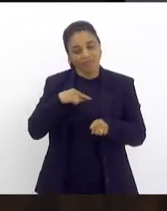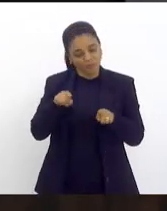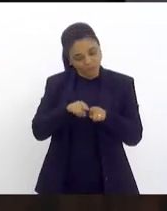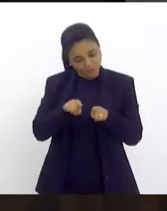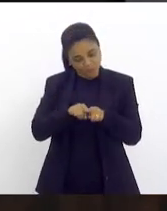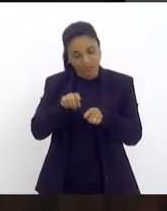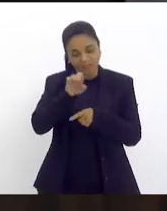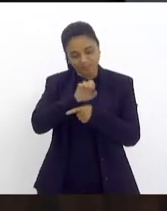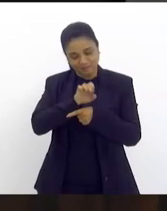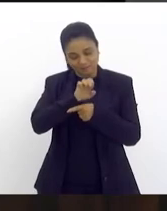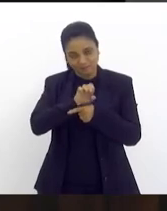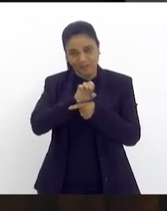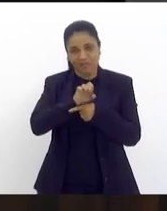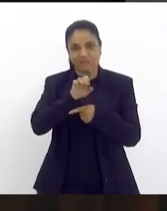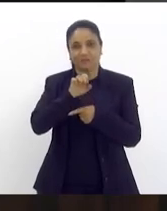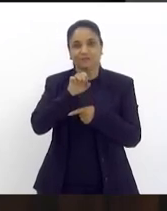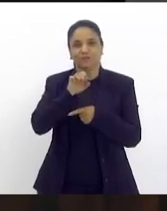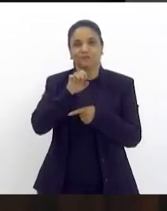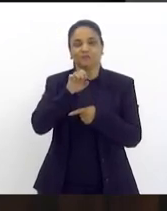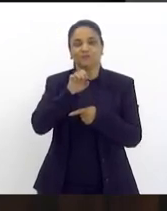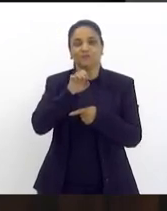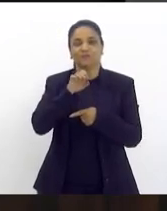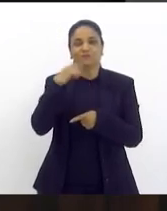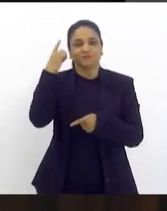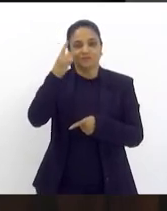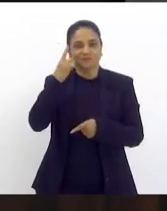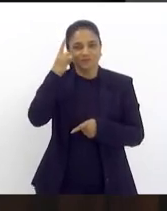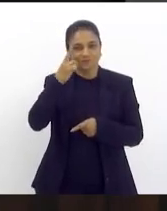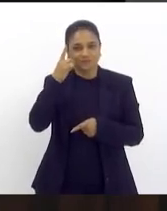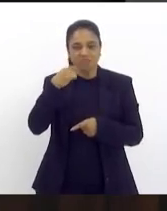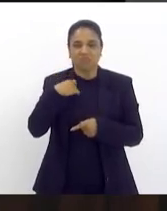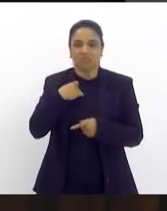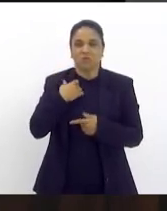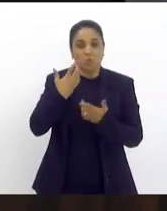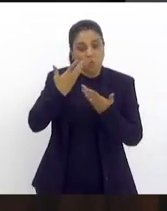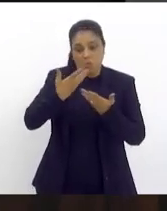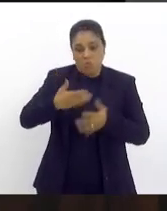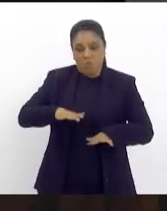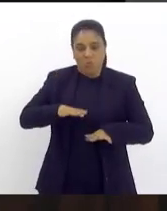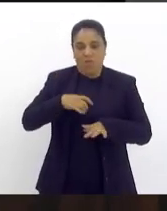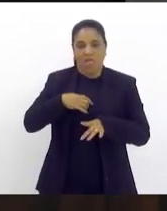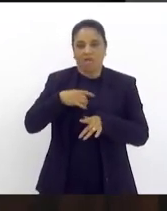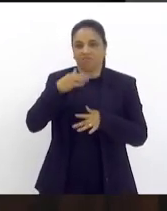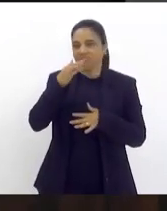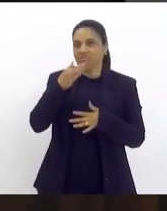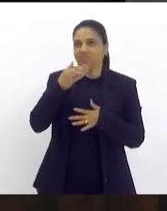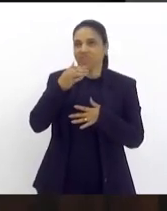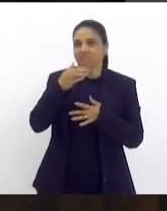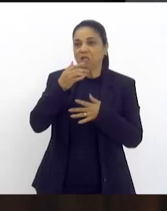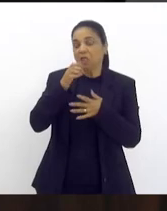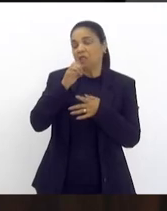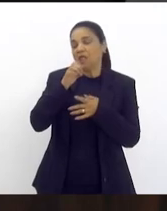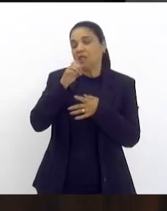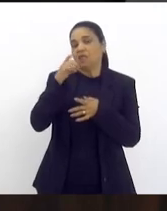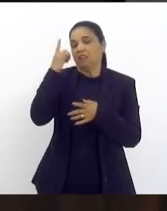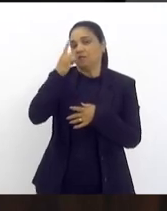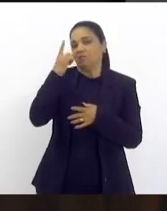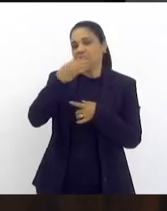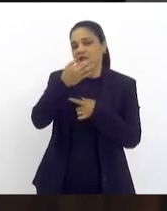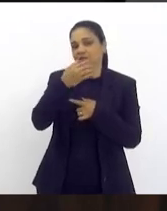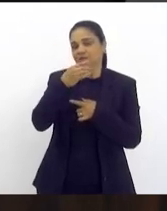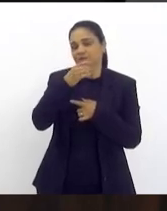estadual e não vislumbro ser deputado federal, porque eu quero ser prefeito da minha querida cidade de São João de Meriti